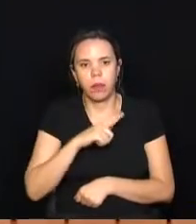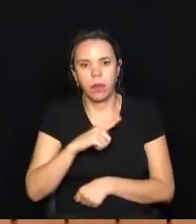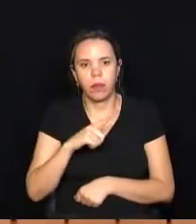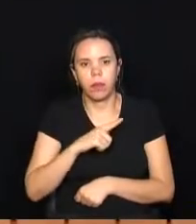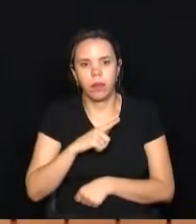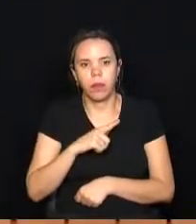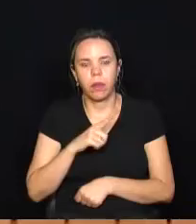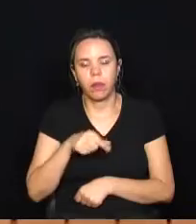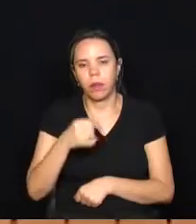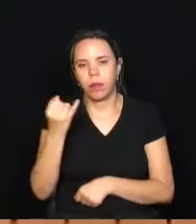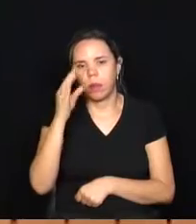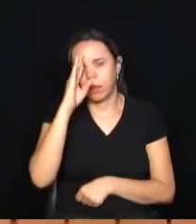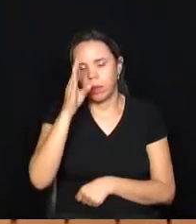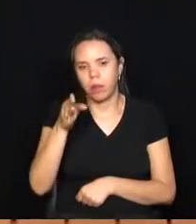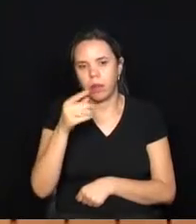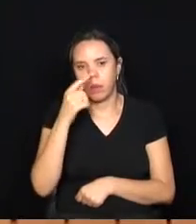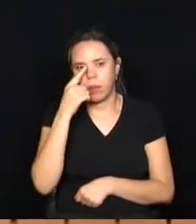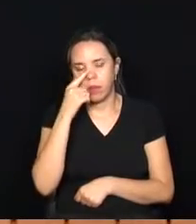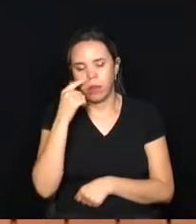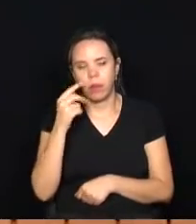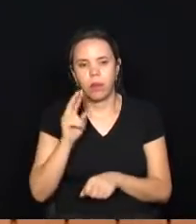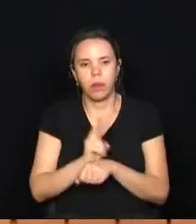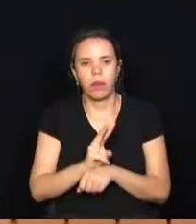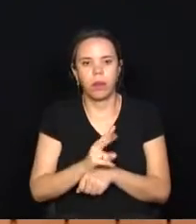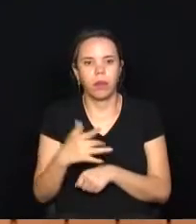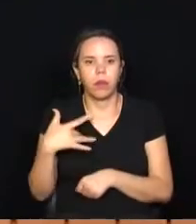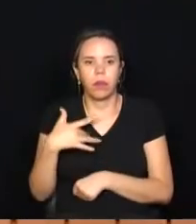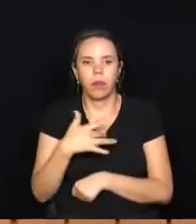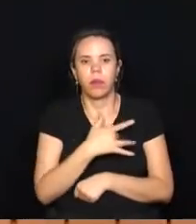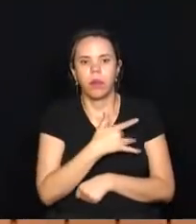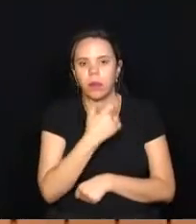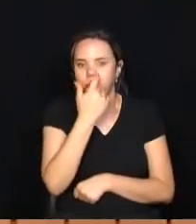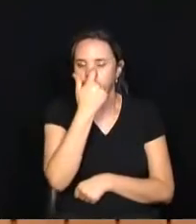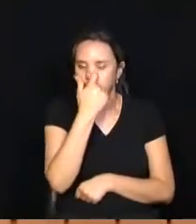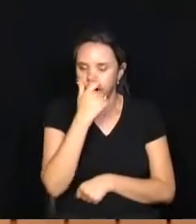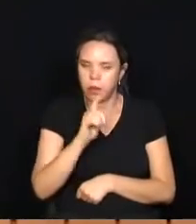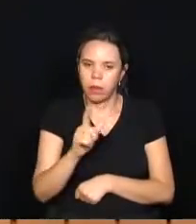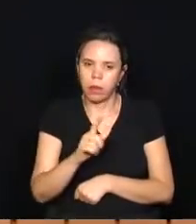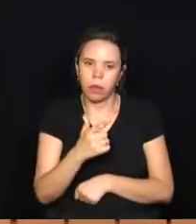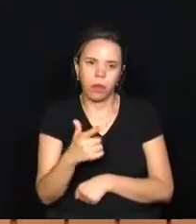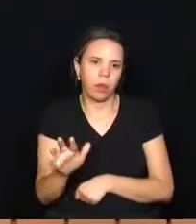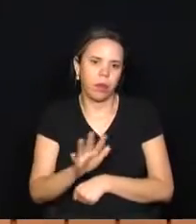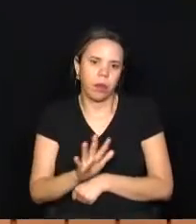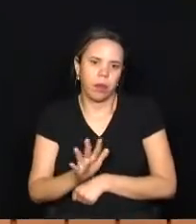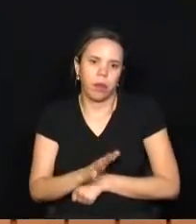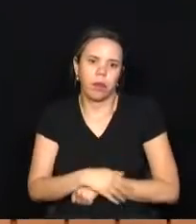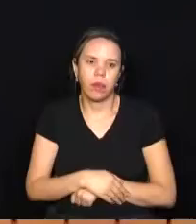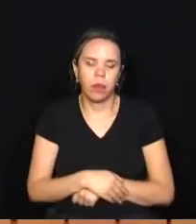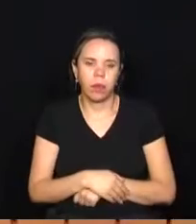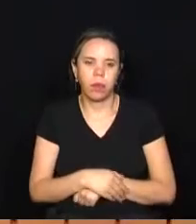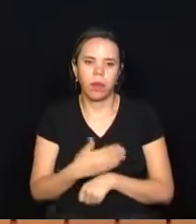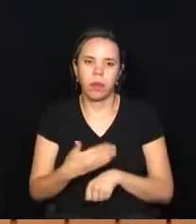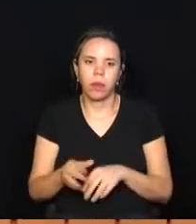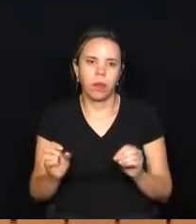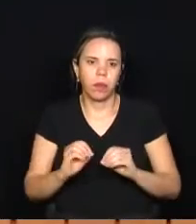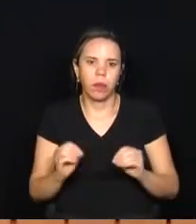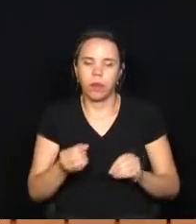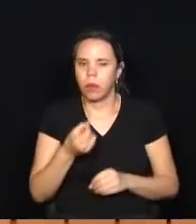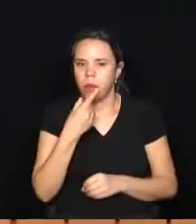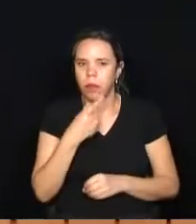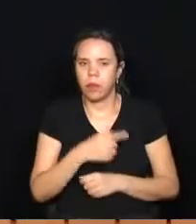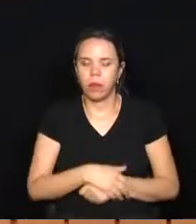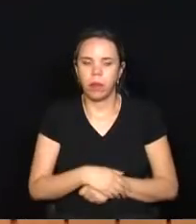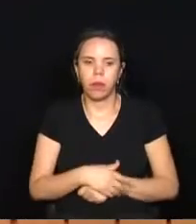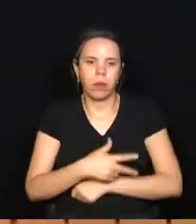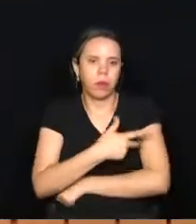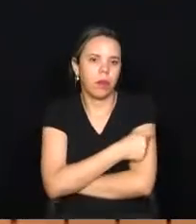é essencial para o cuidado, para a saúde. Claro que ele não vai aplicar nenhuma medicação,